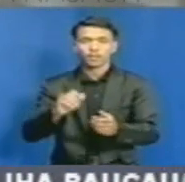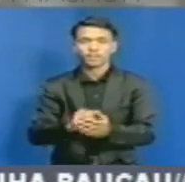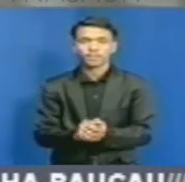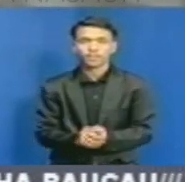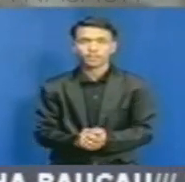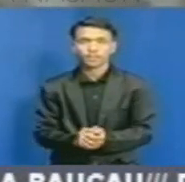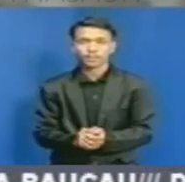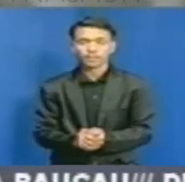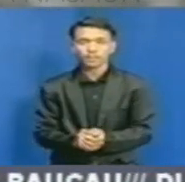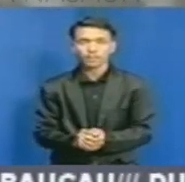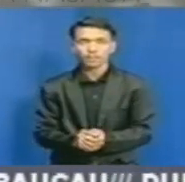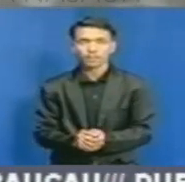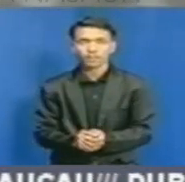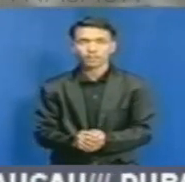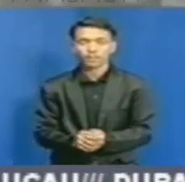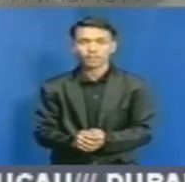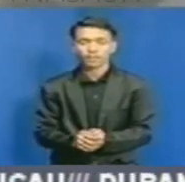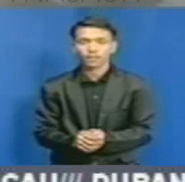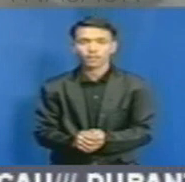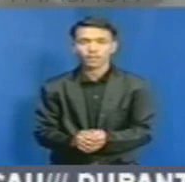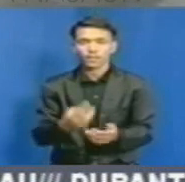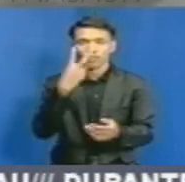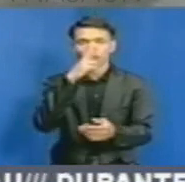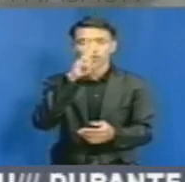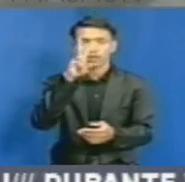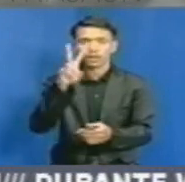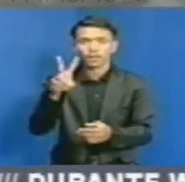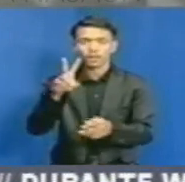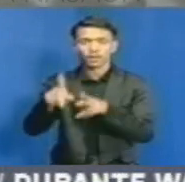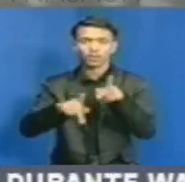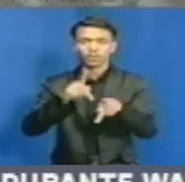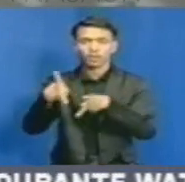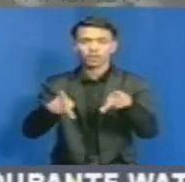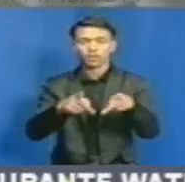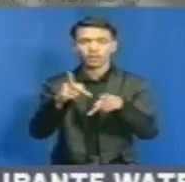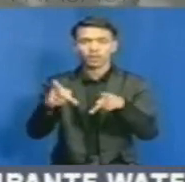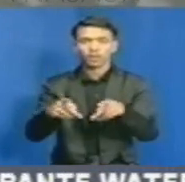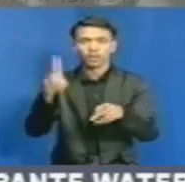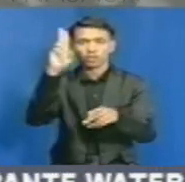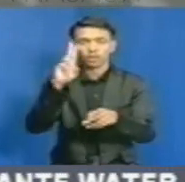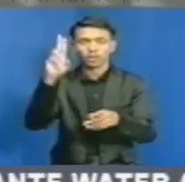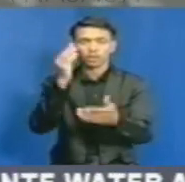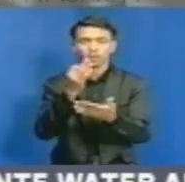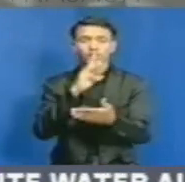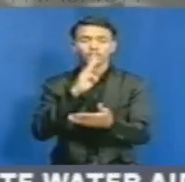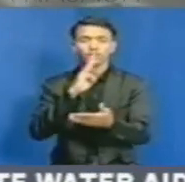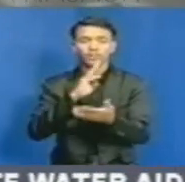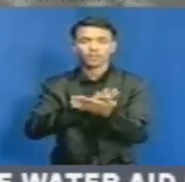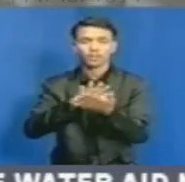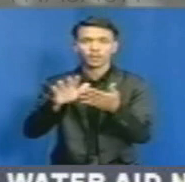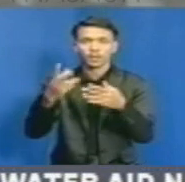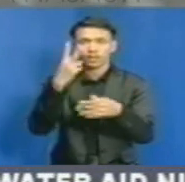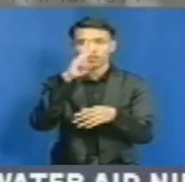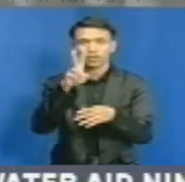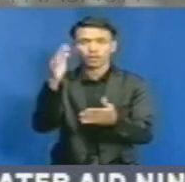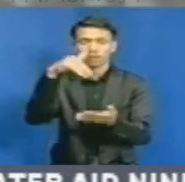vai trabalhar e ganhar a BEMOS. A carreira da capacidade, a comunidade não vai trabalhar a utilização do BEM. E a gente vai falar que